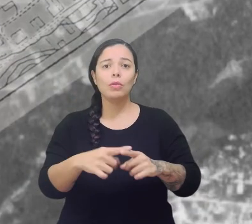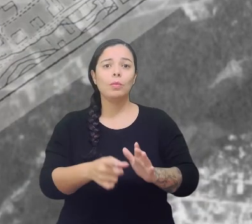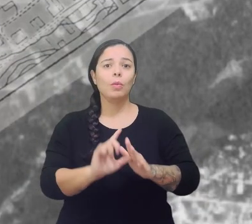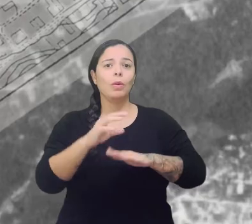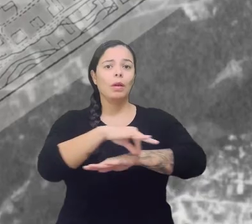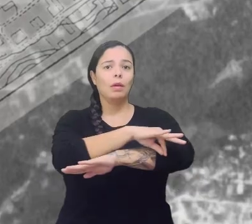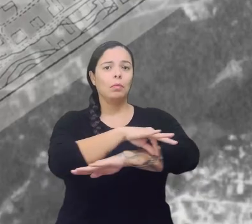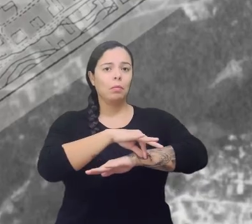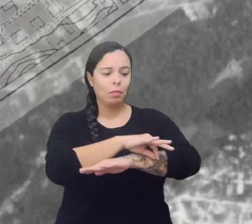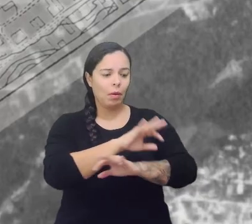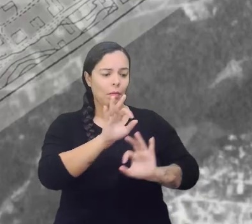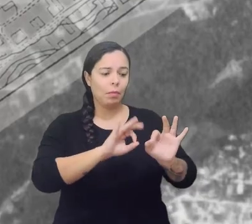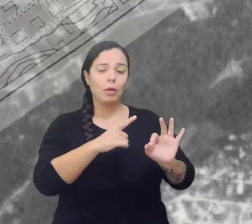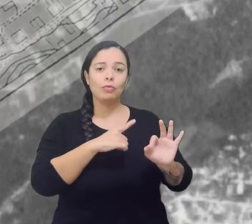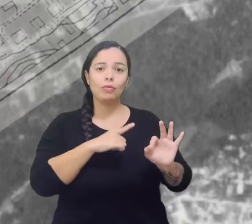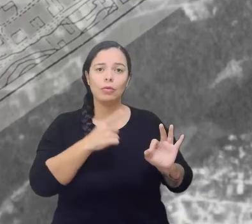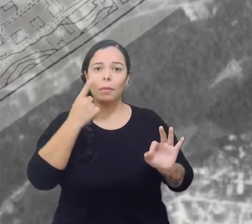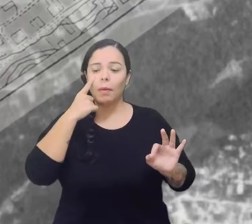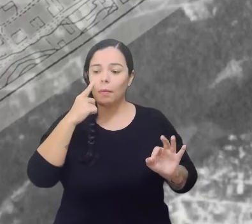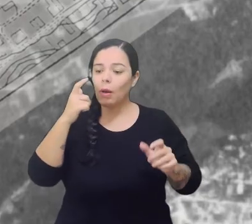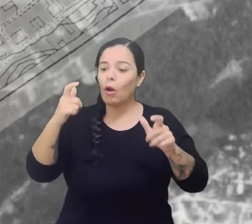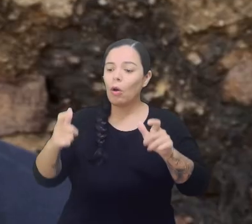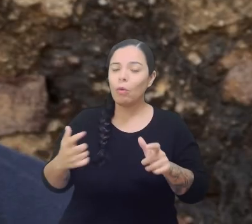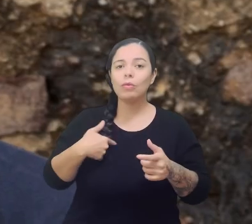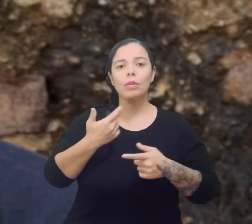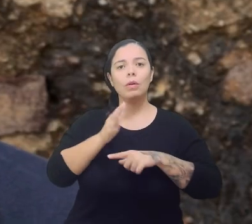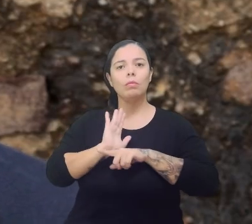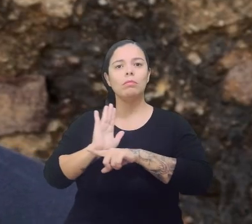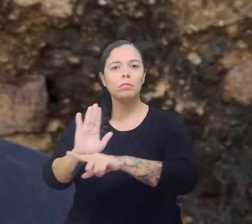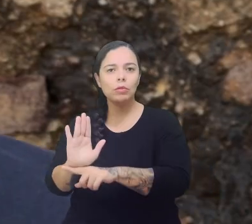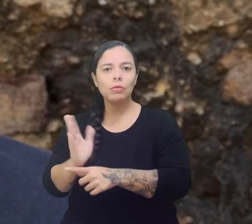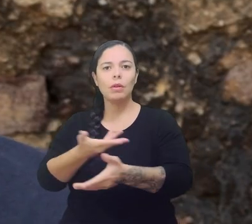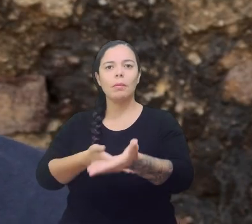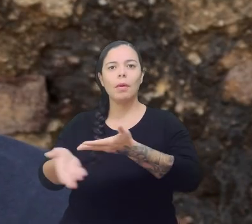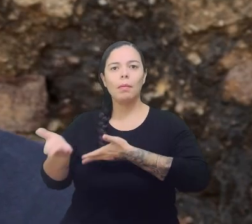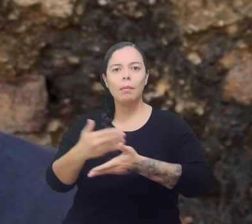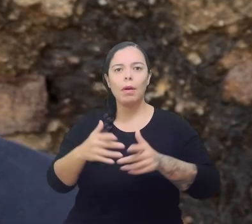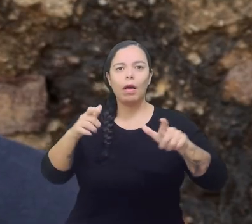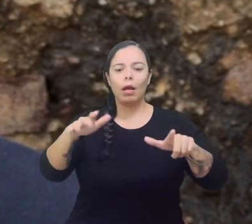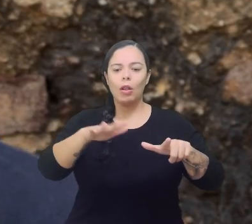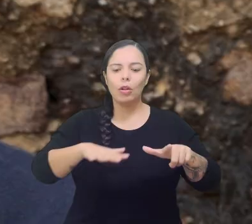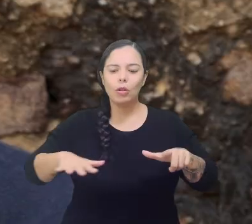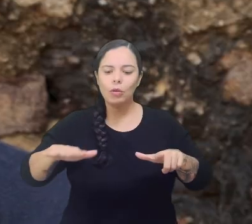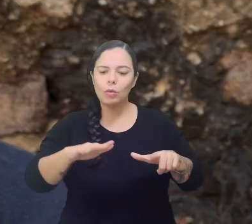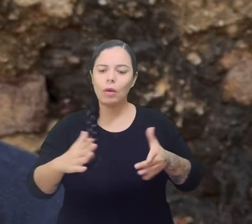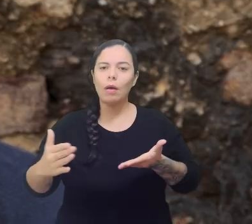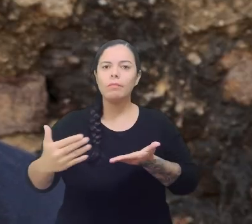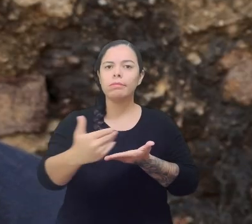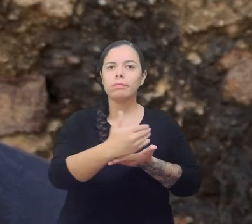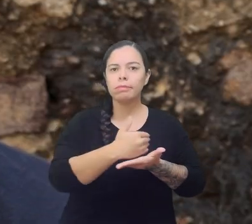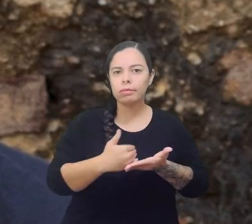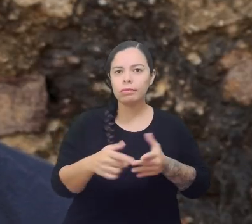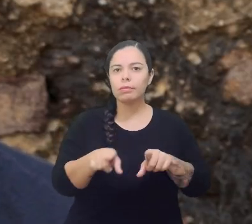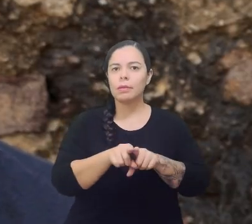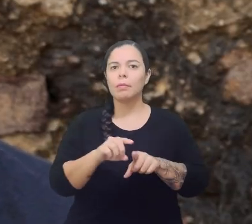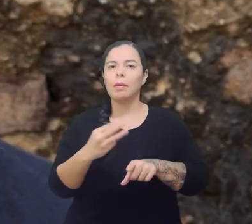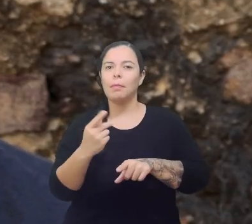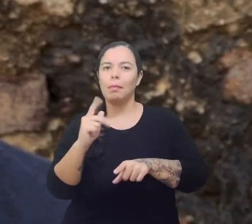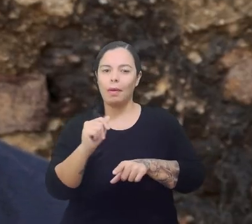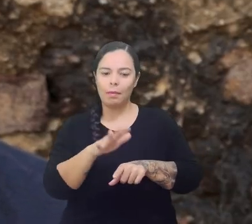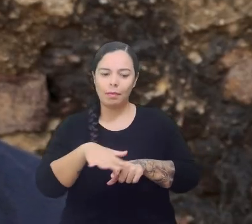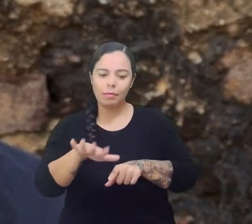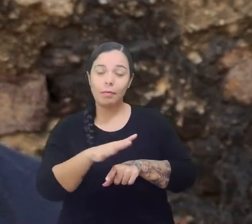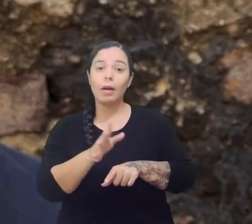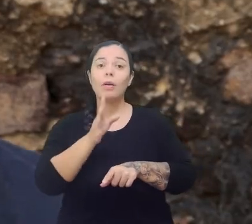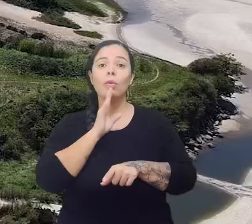eu comecei a ajudar a trabalhar no mapeamento das coisas, né? Nessa época, eu conheci melhor o pessoal do SECRON, do Conselho Comunitário